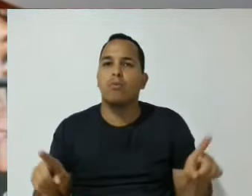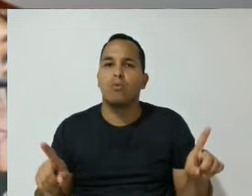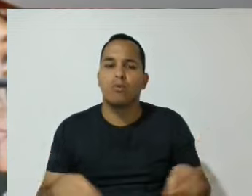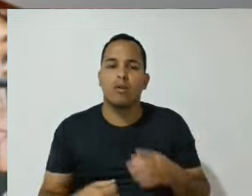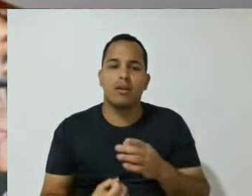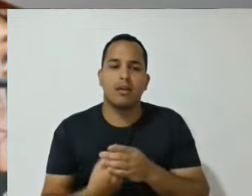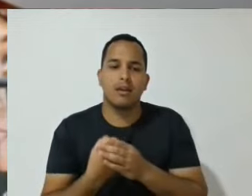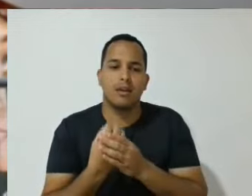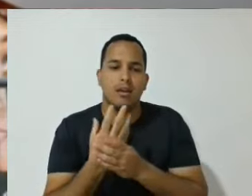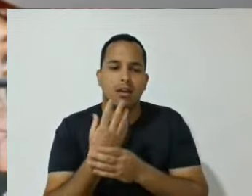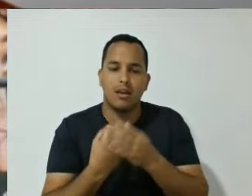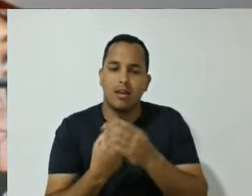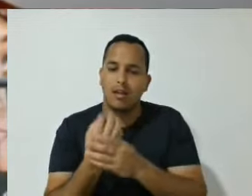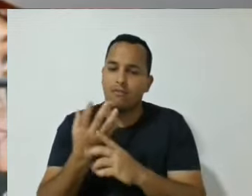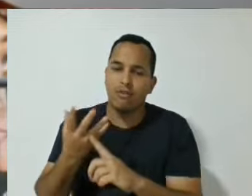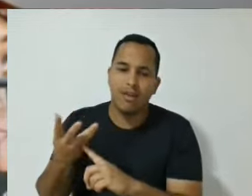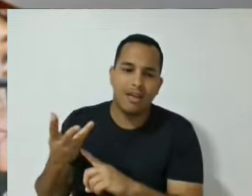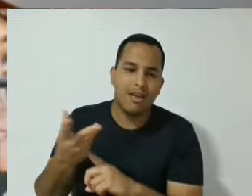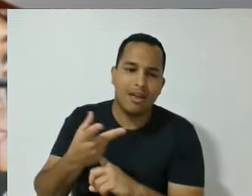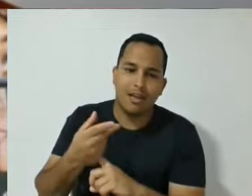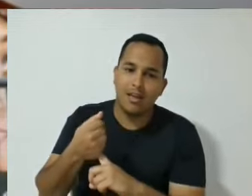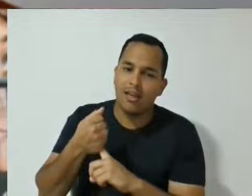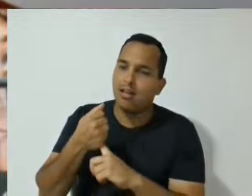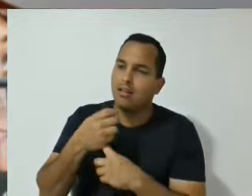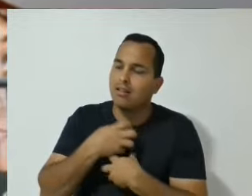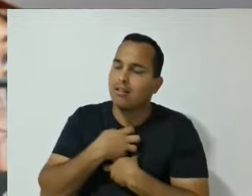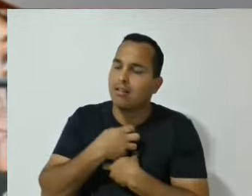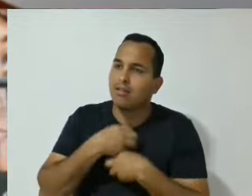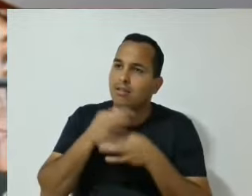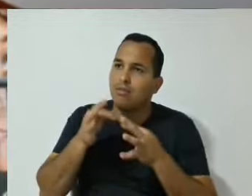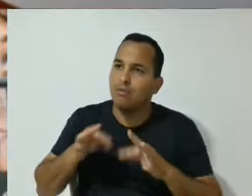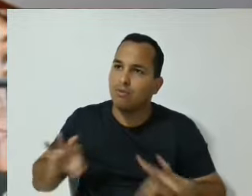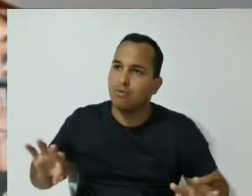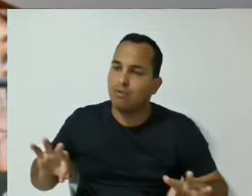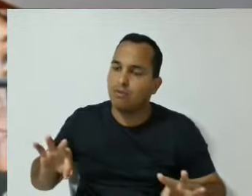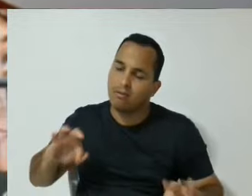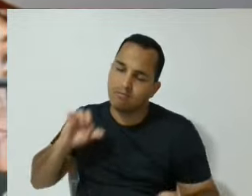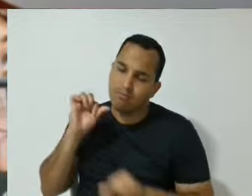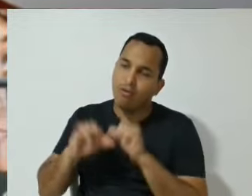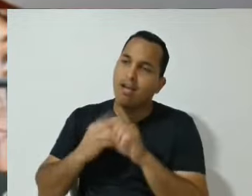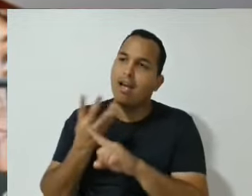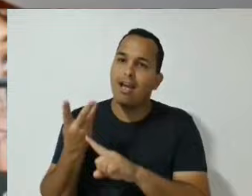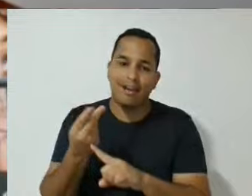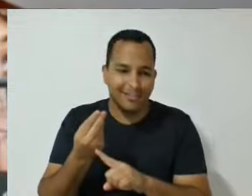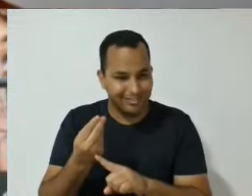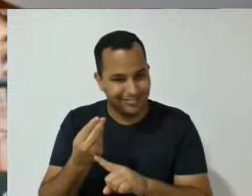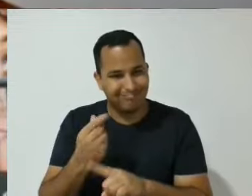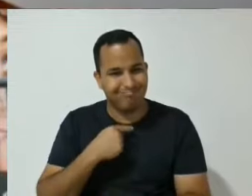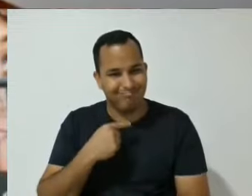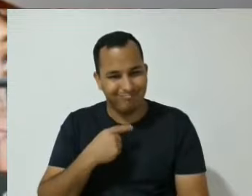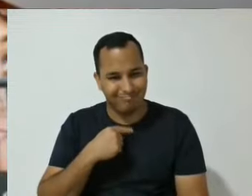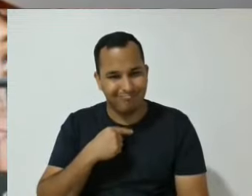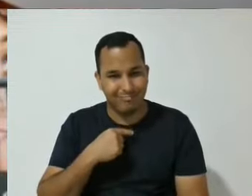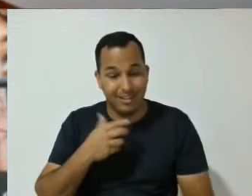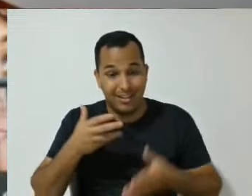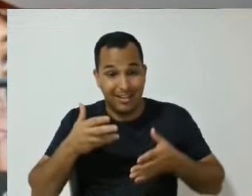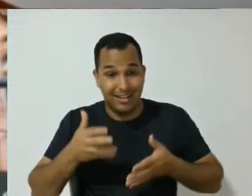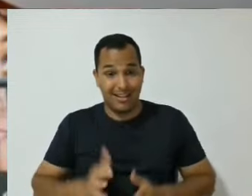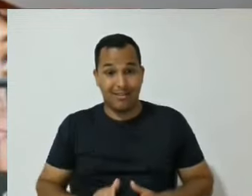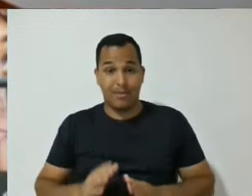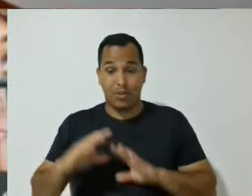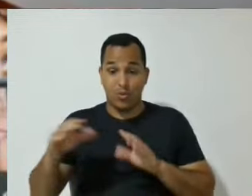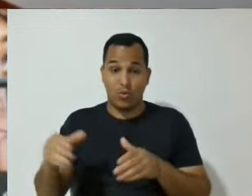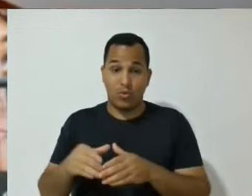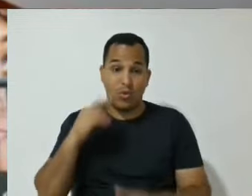criavam arte a partir da própria dor, a partir do próprio drama. O próprio nascimento do grupo das Rosas